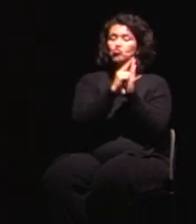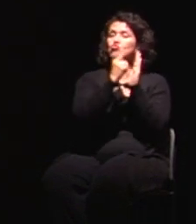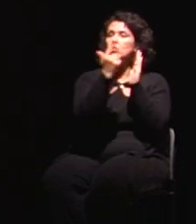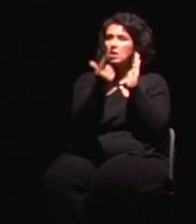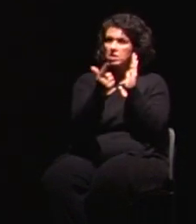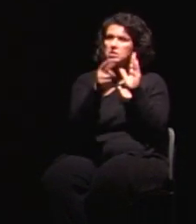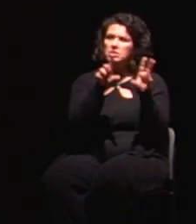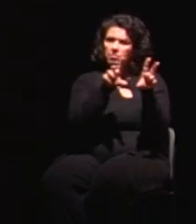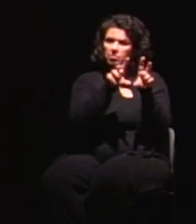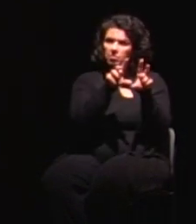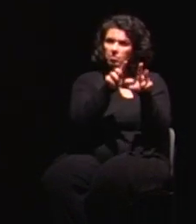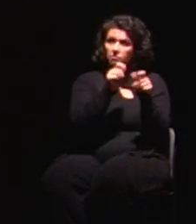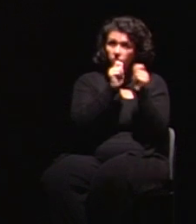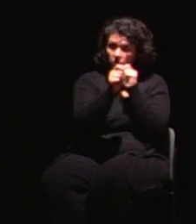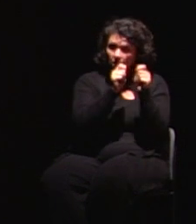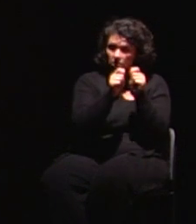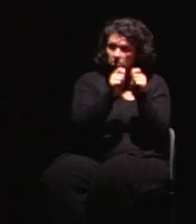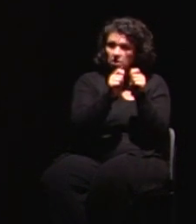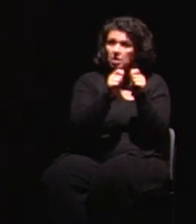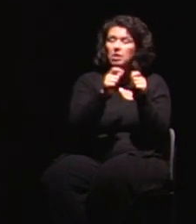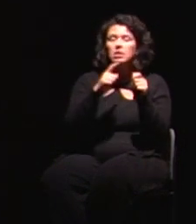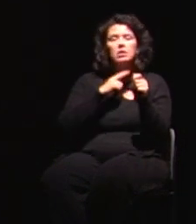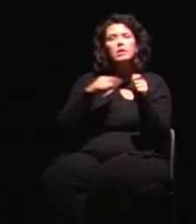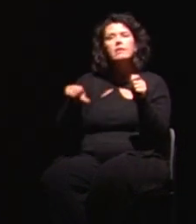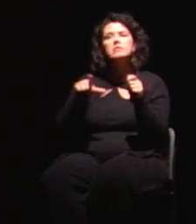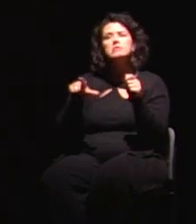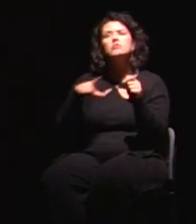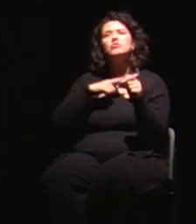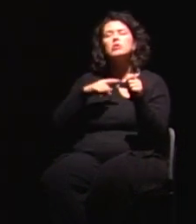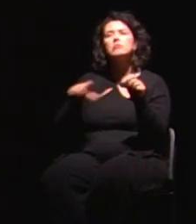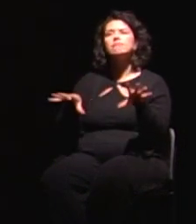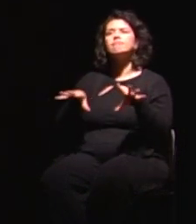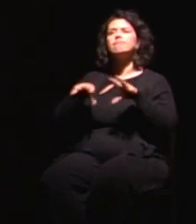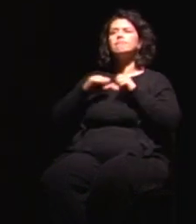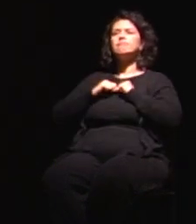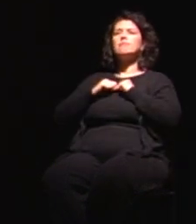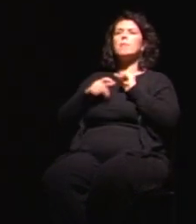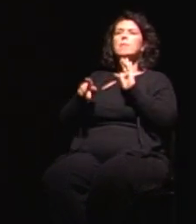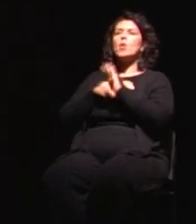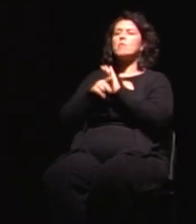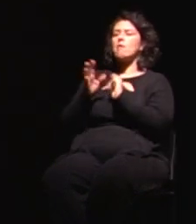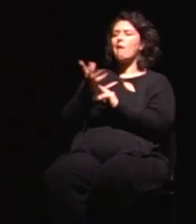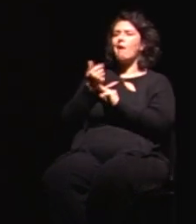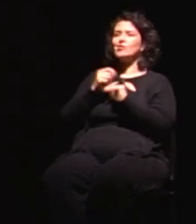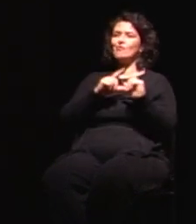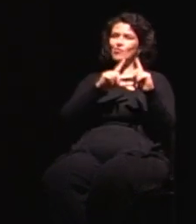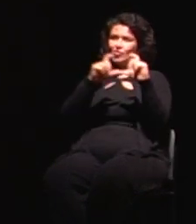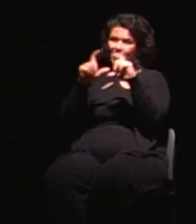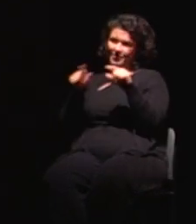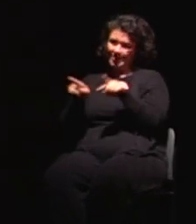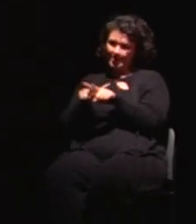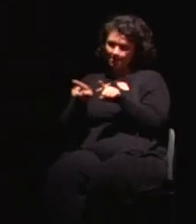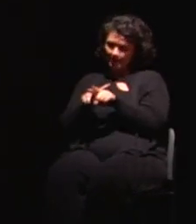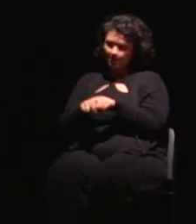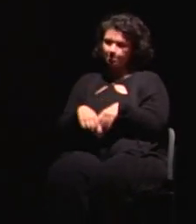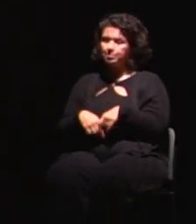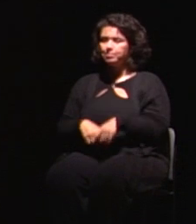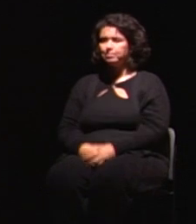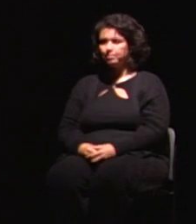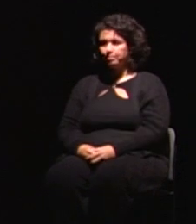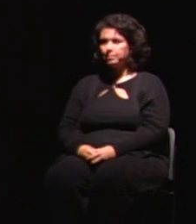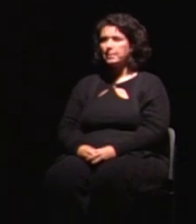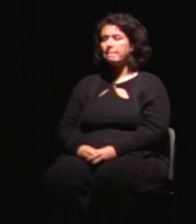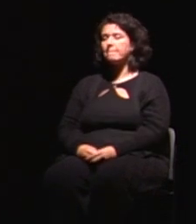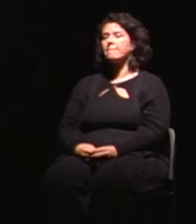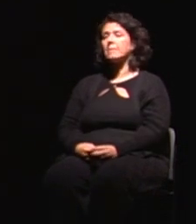completamente afetos à arte da fotografia. Então, Estefânia, quando